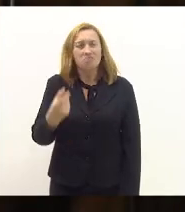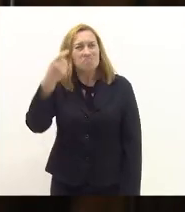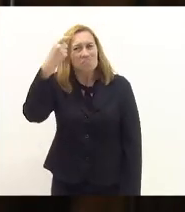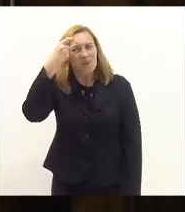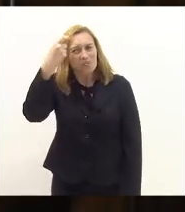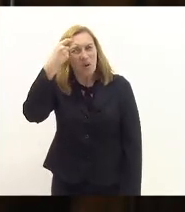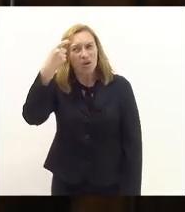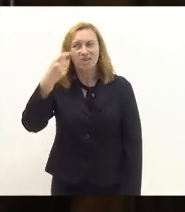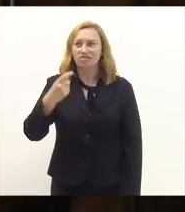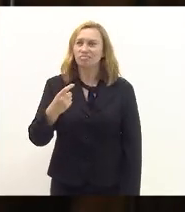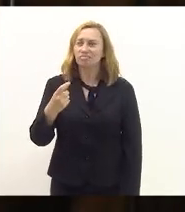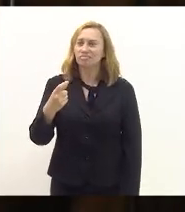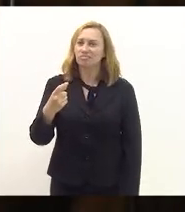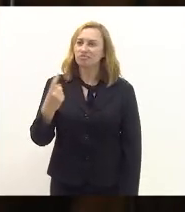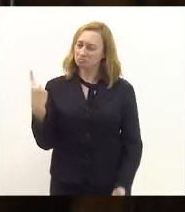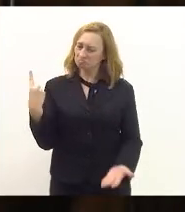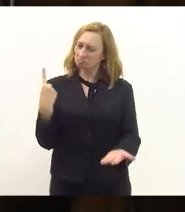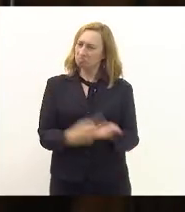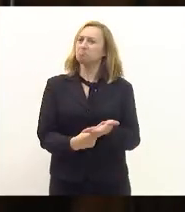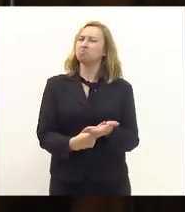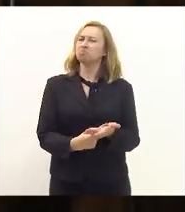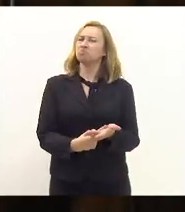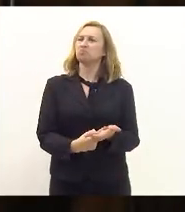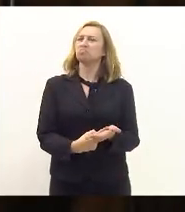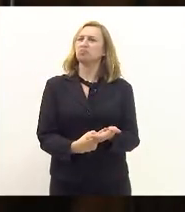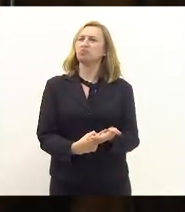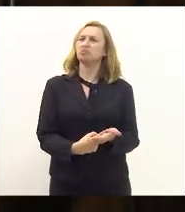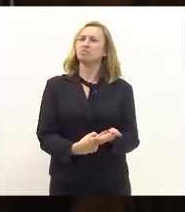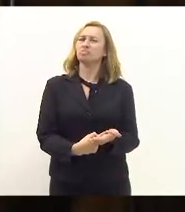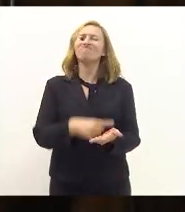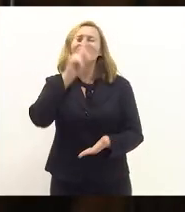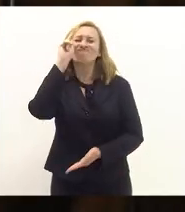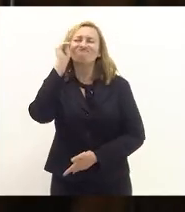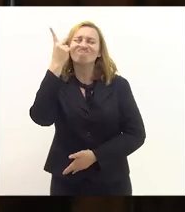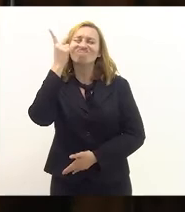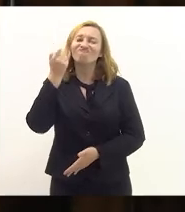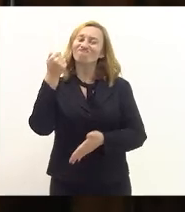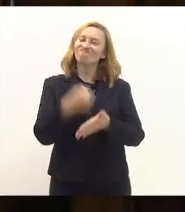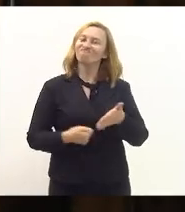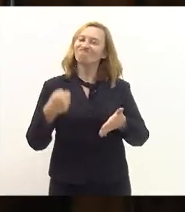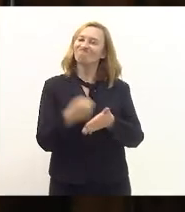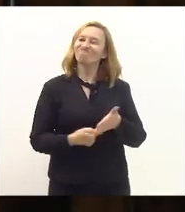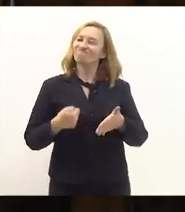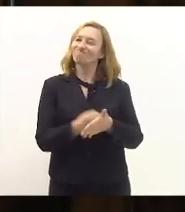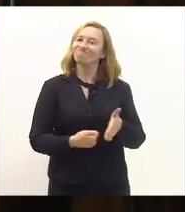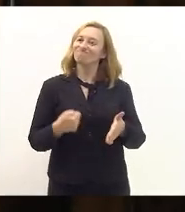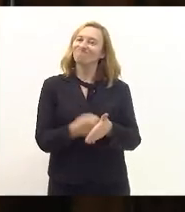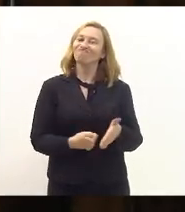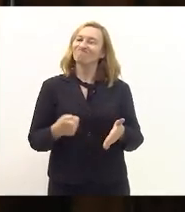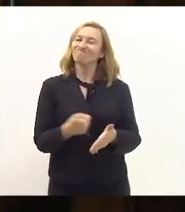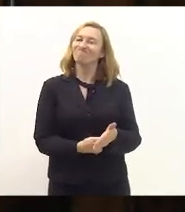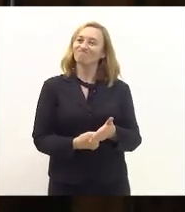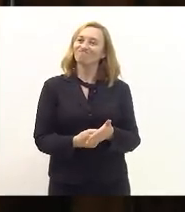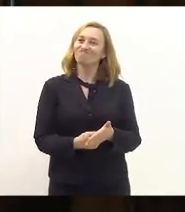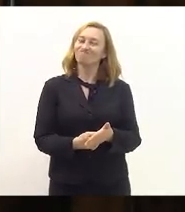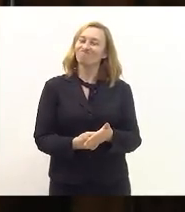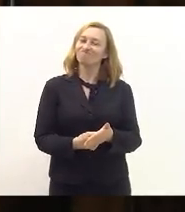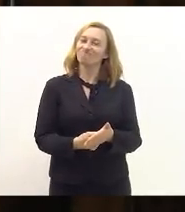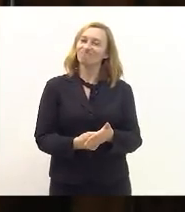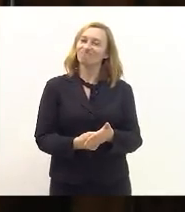memória, em compromisso a essa história de luta, a esse legado deixado para cada